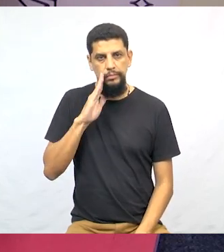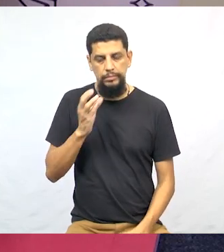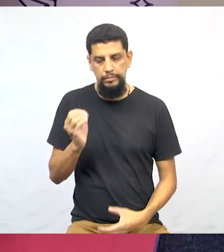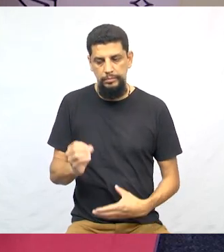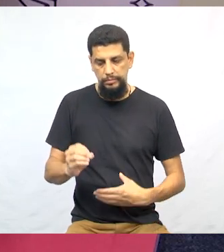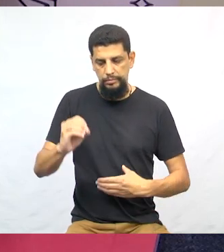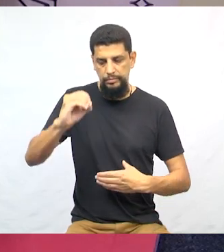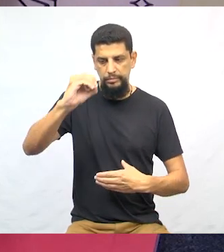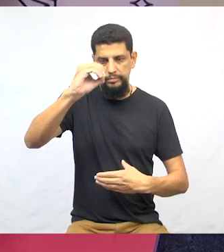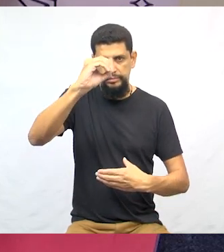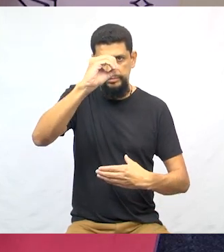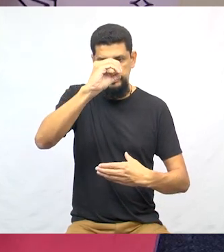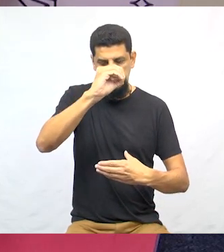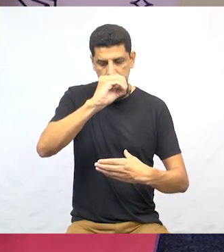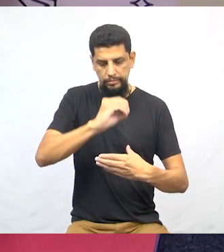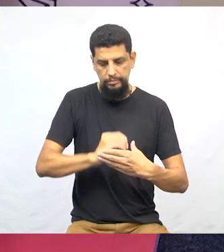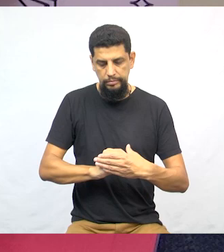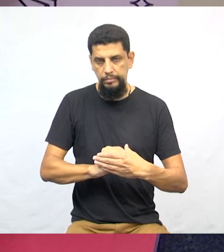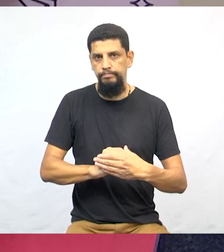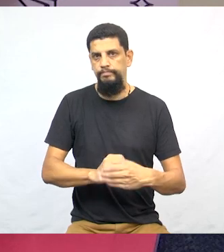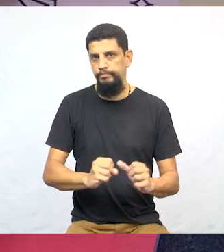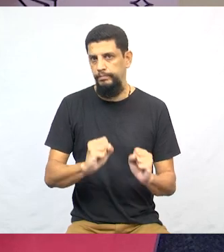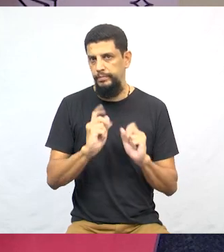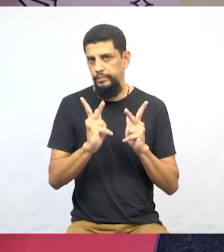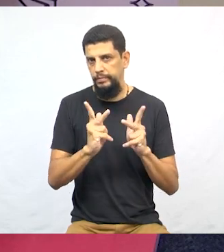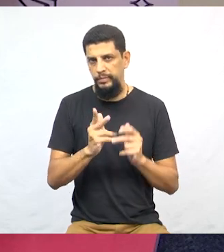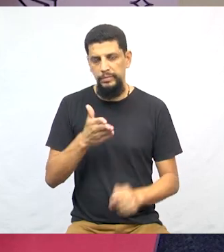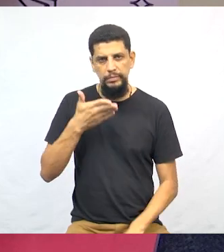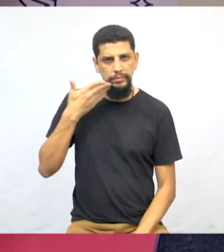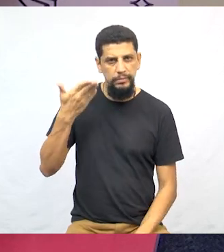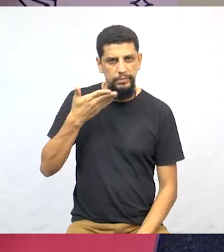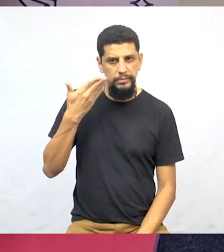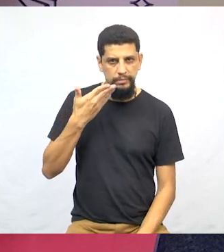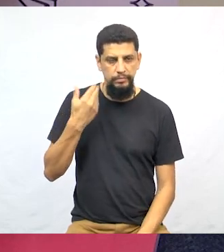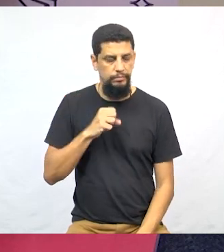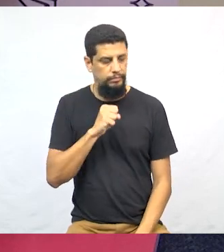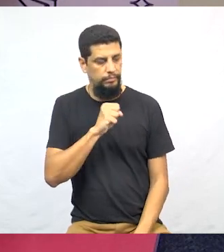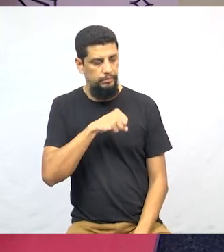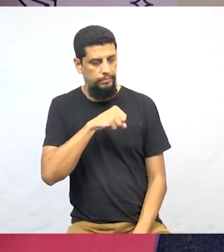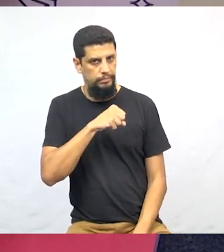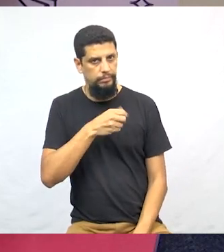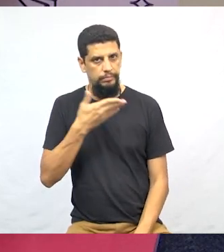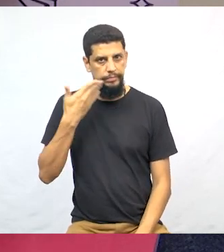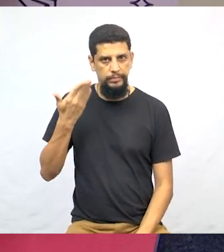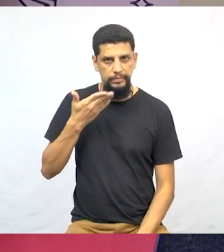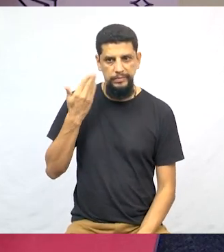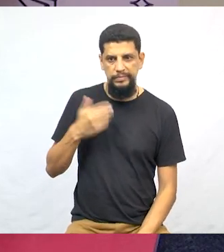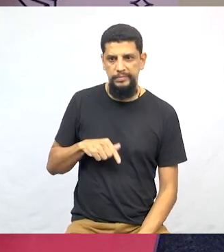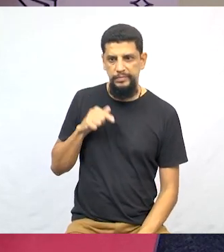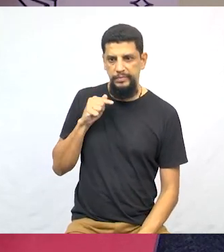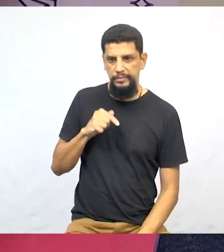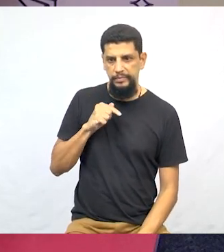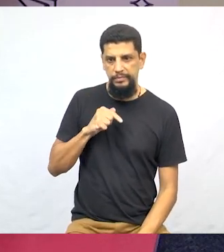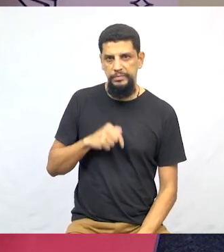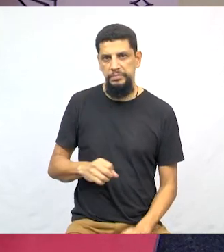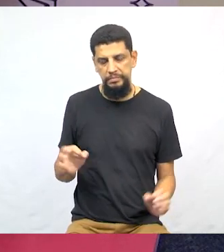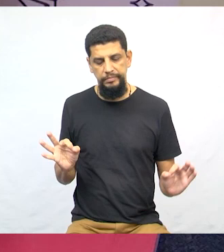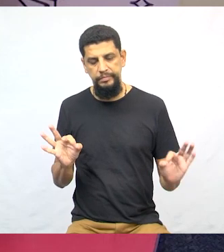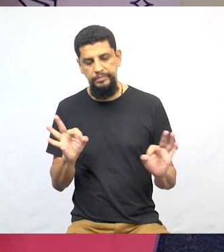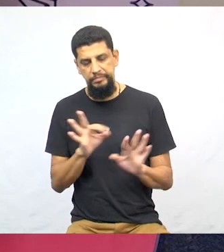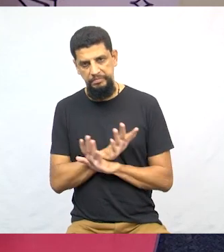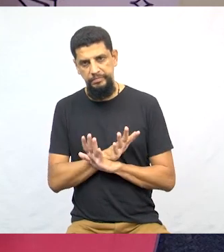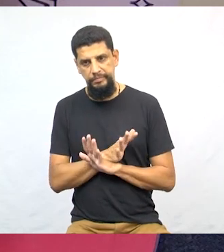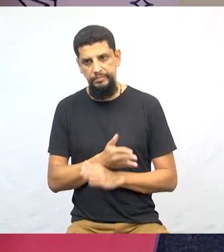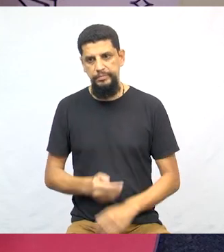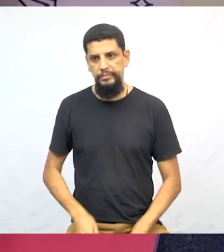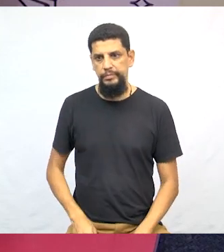vou colocar aqui dentro. Muito bem. Certo? Foi fácil de colocar, professora Souza? Foi. Então, esse aqui